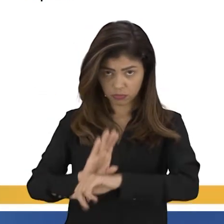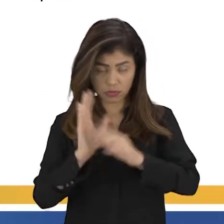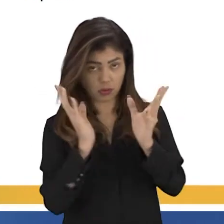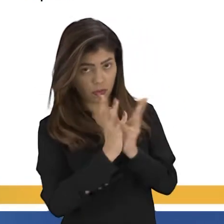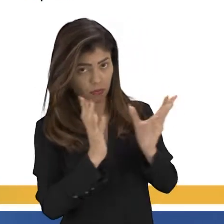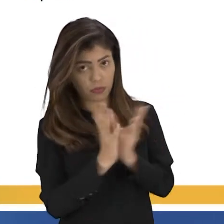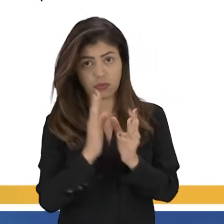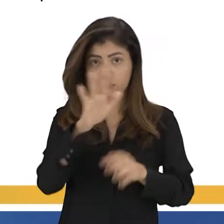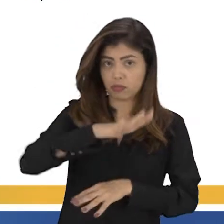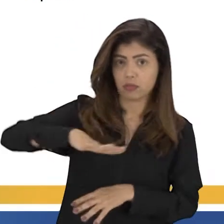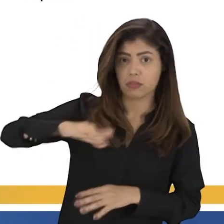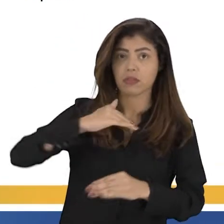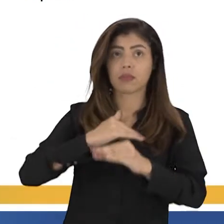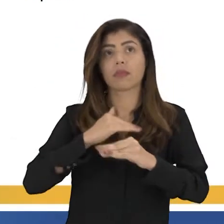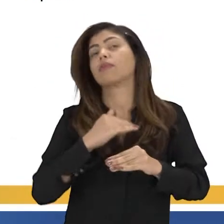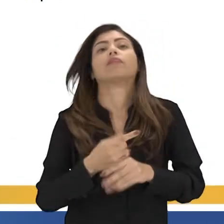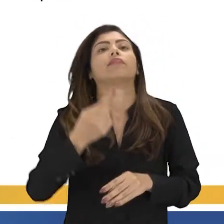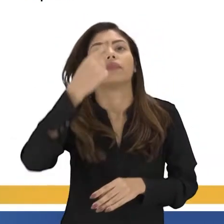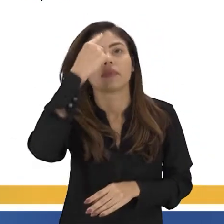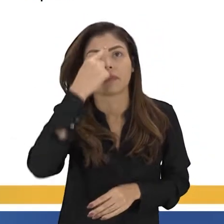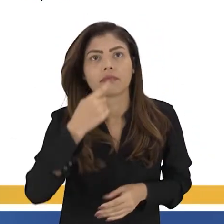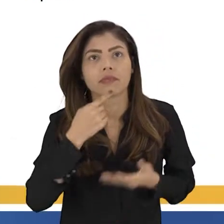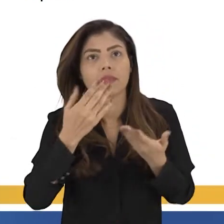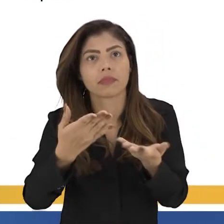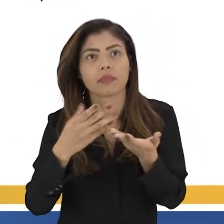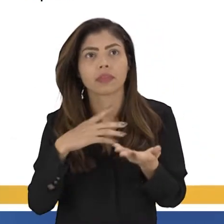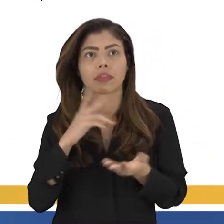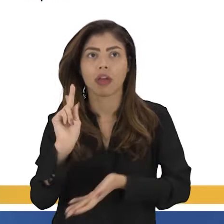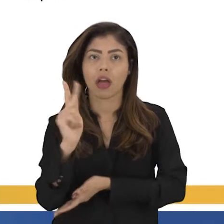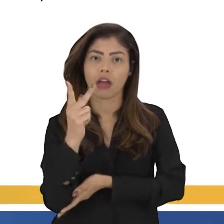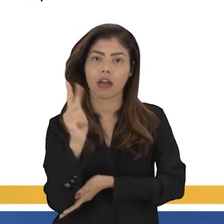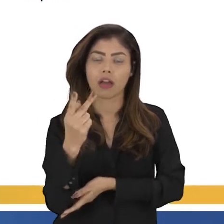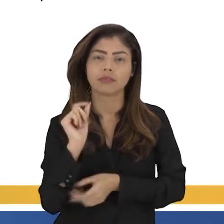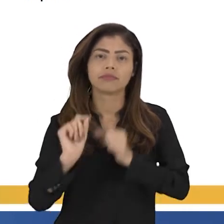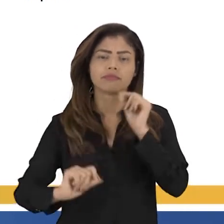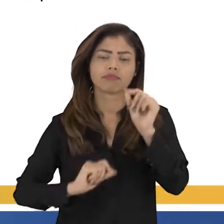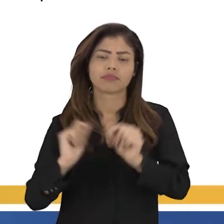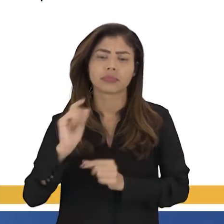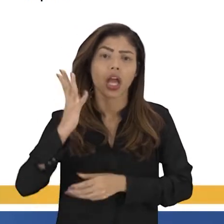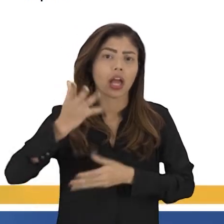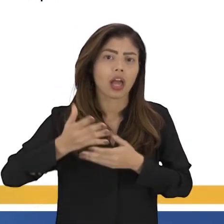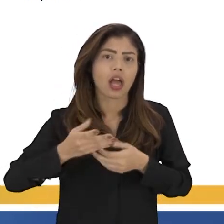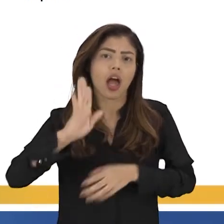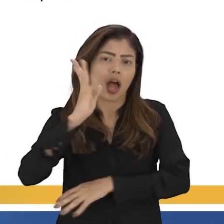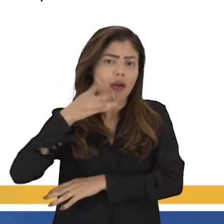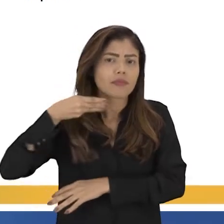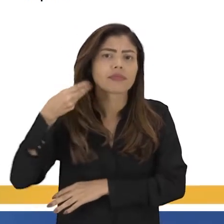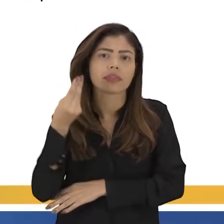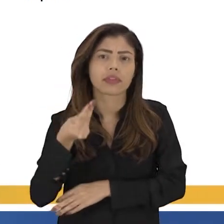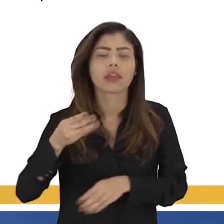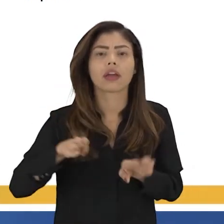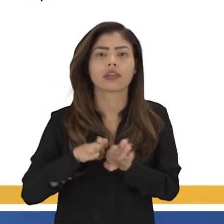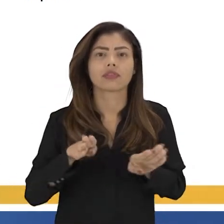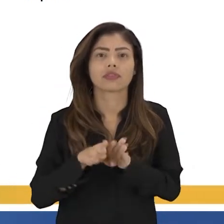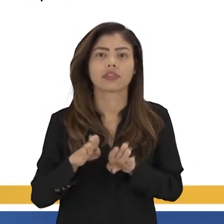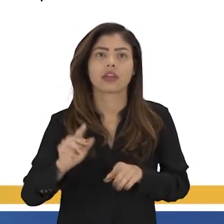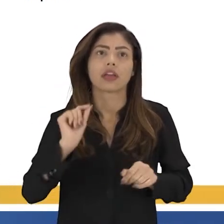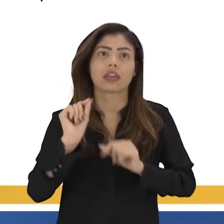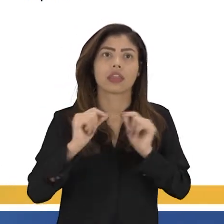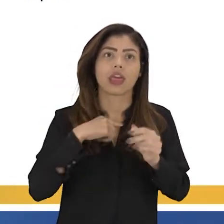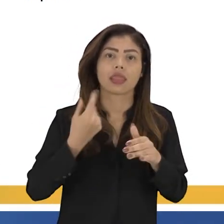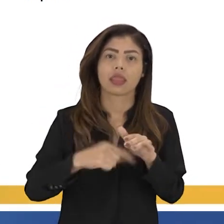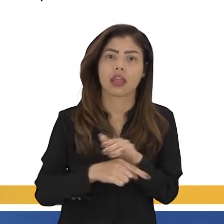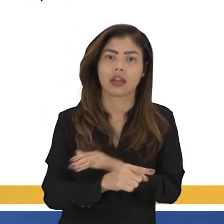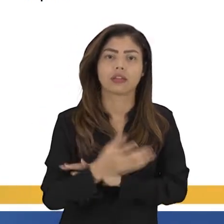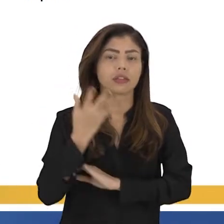grupos sociais. Tá vendo esses Hzinhos aí no slide? Eles são as habilidades que estão dentro dessa área de competência aí.